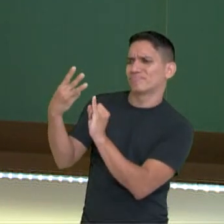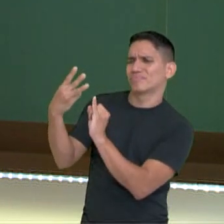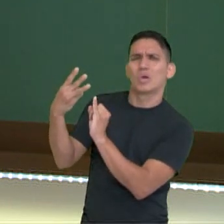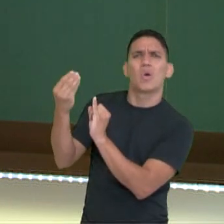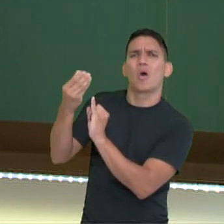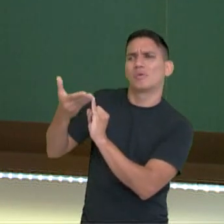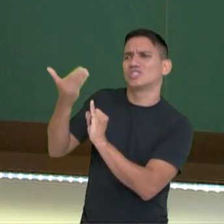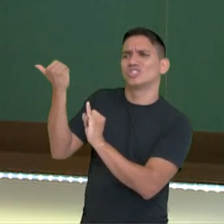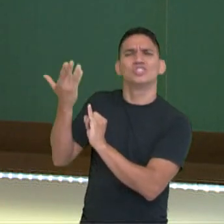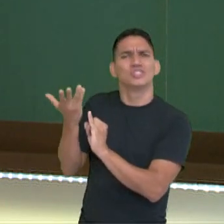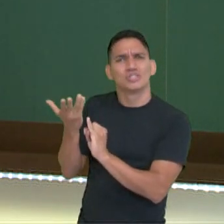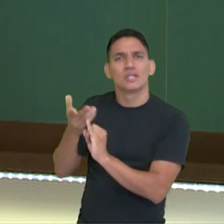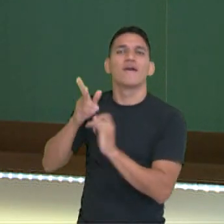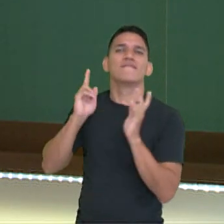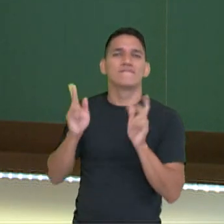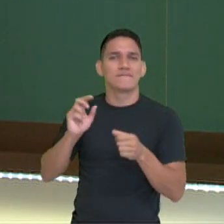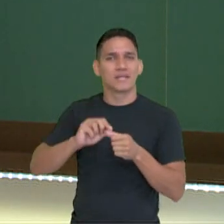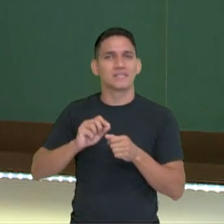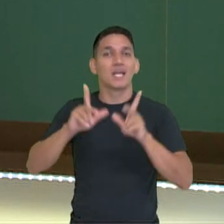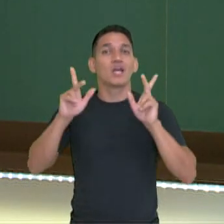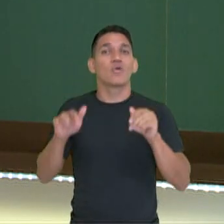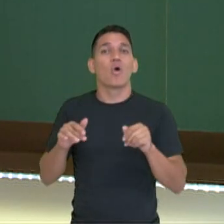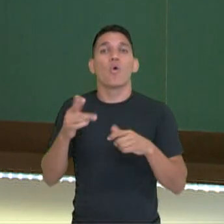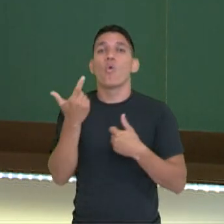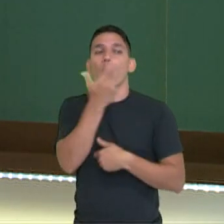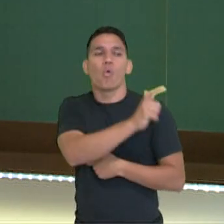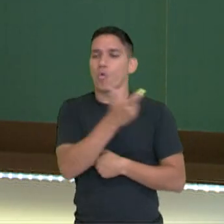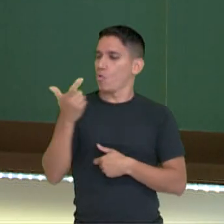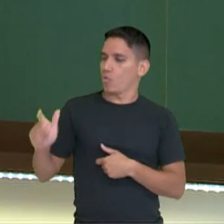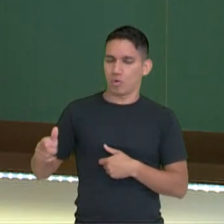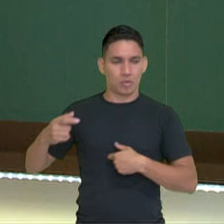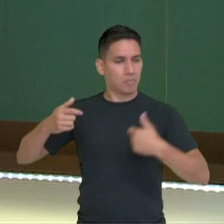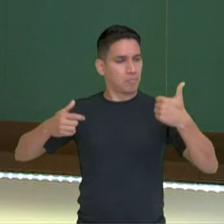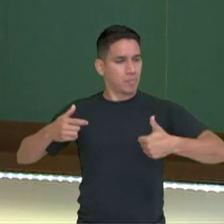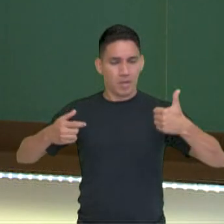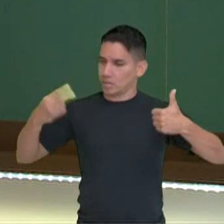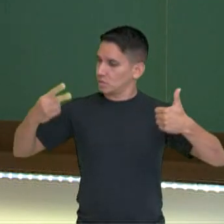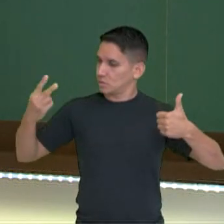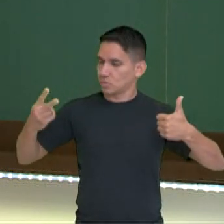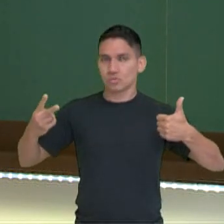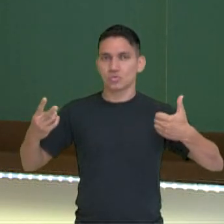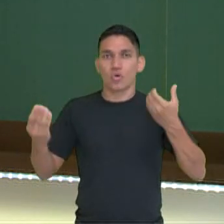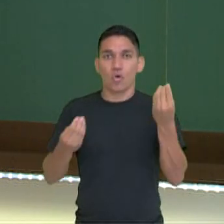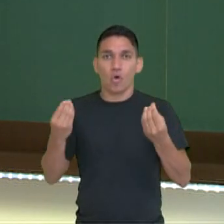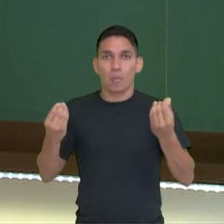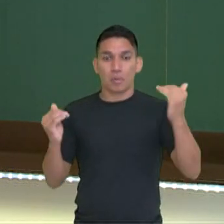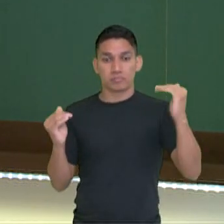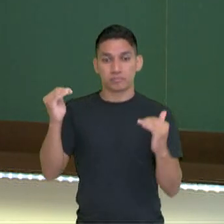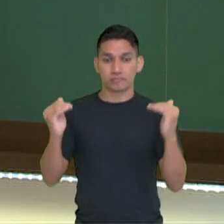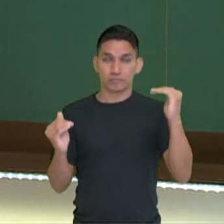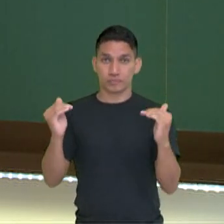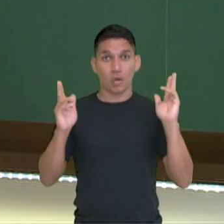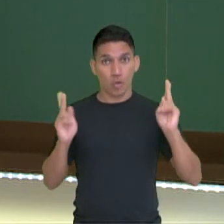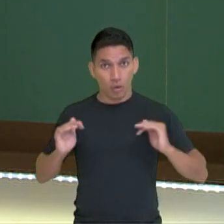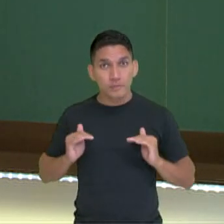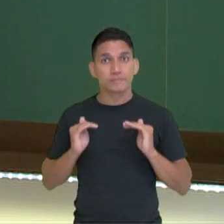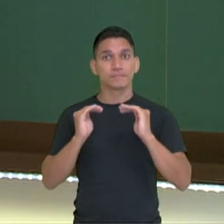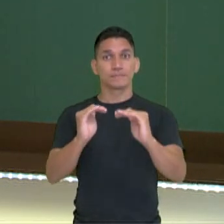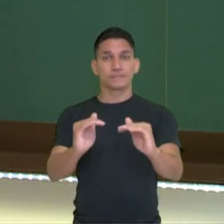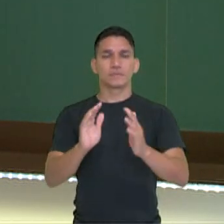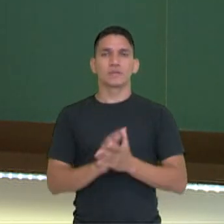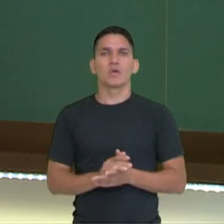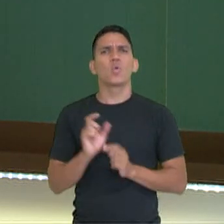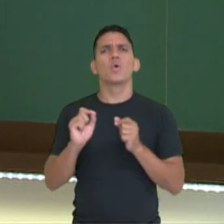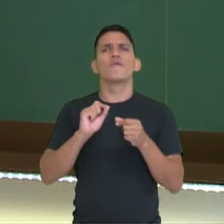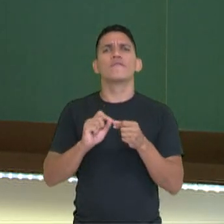Nós vamos ter que fazer a mesma coisa nos 2 membros da equação para não alterar o equilíbrio da equação. Então, o que a gente vai